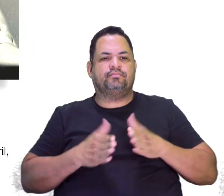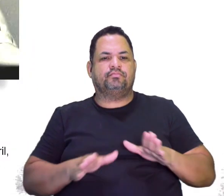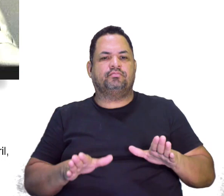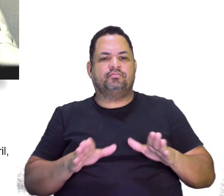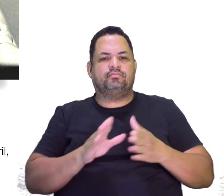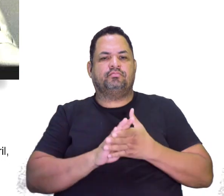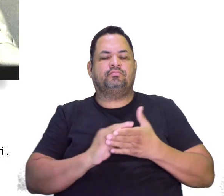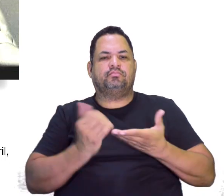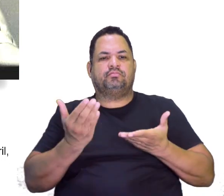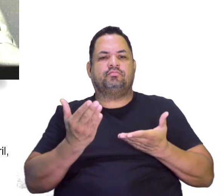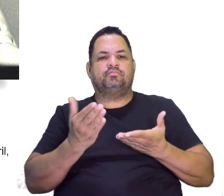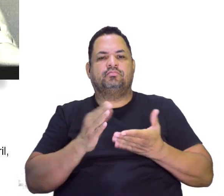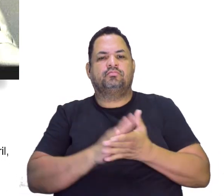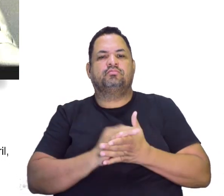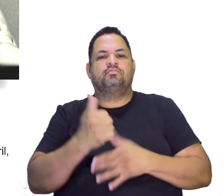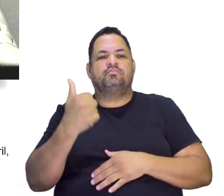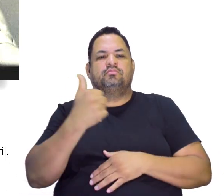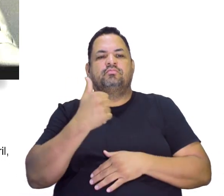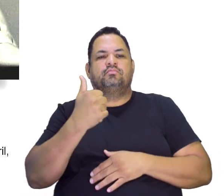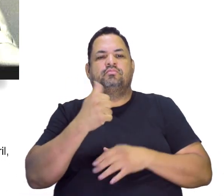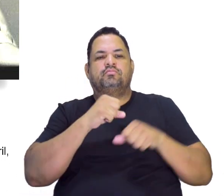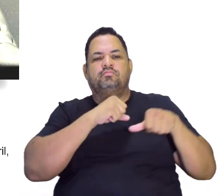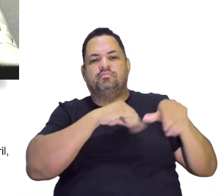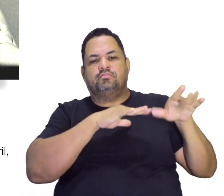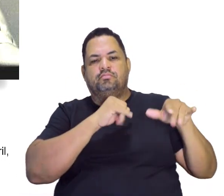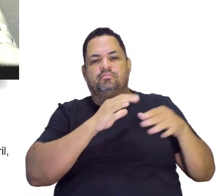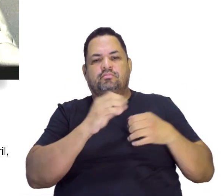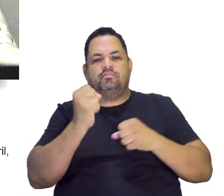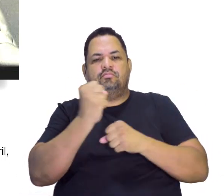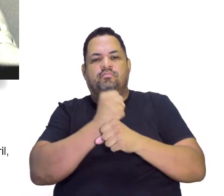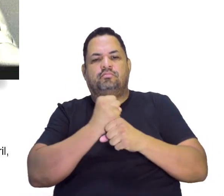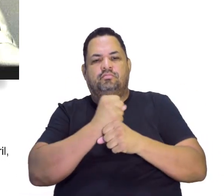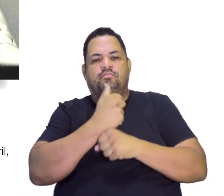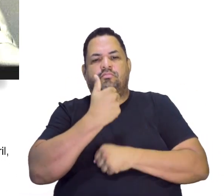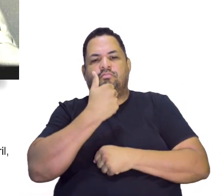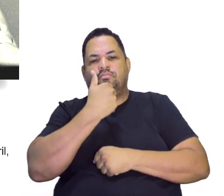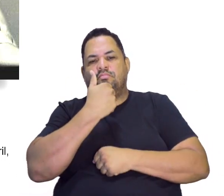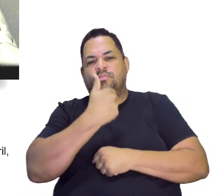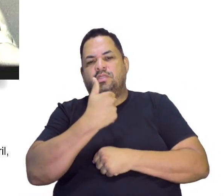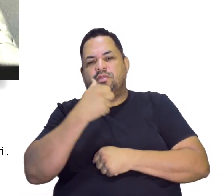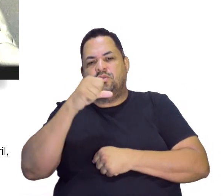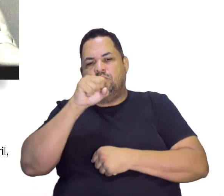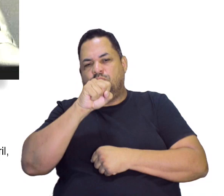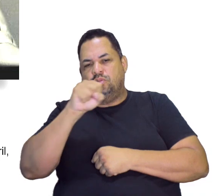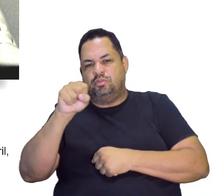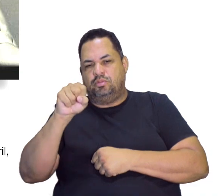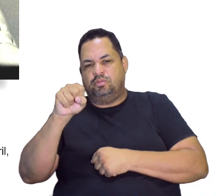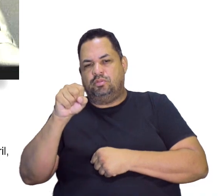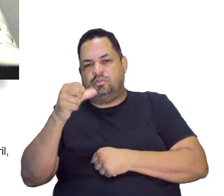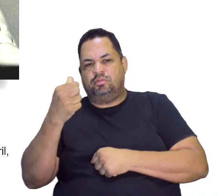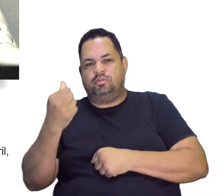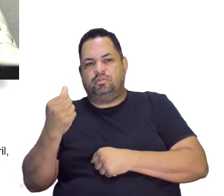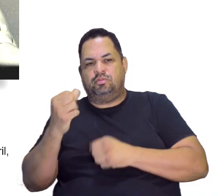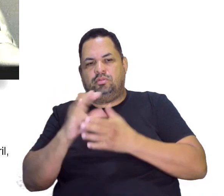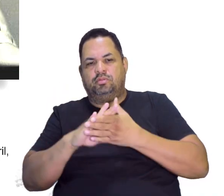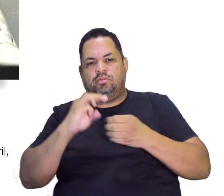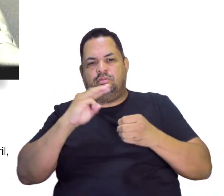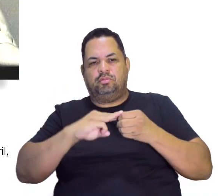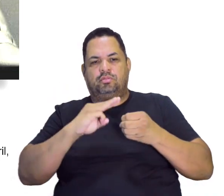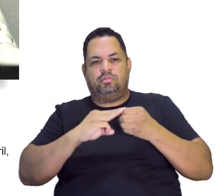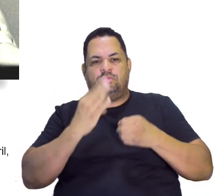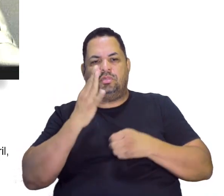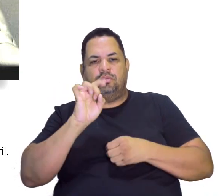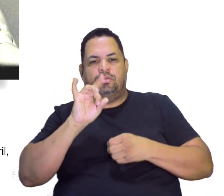1eo de setembro de 1886 no município de V interior do Estado de São Paulo